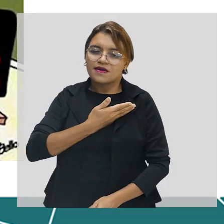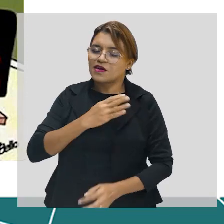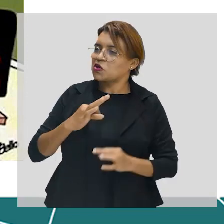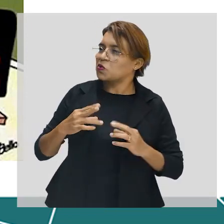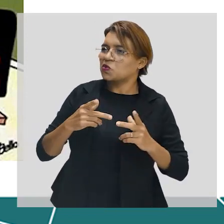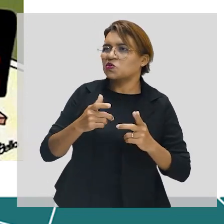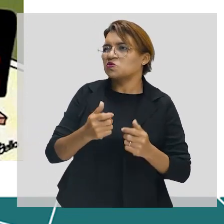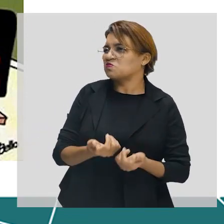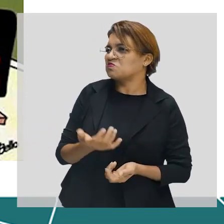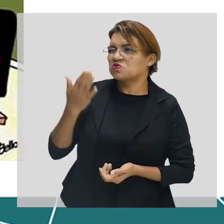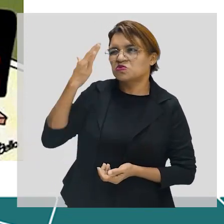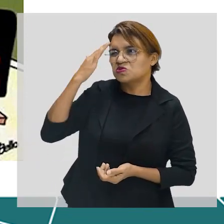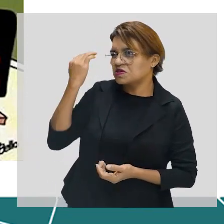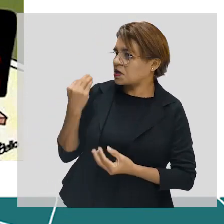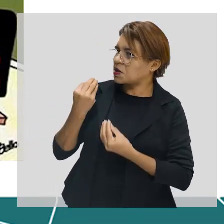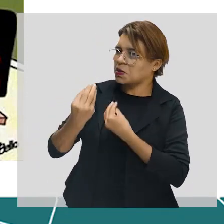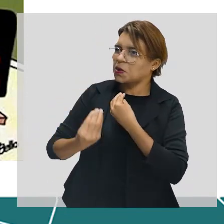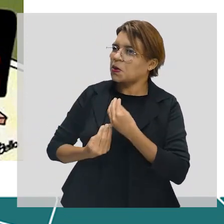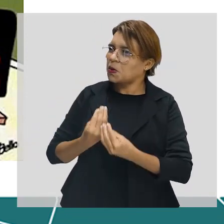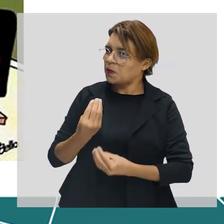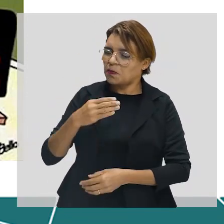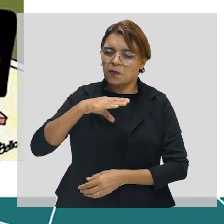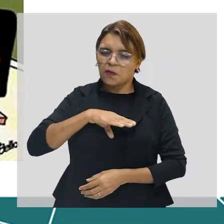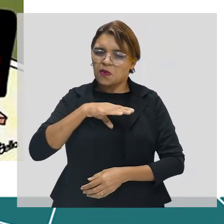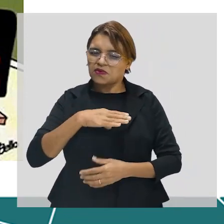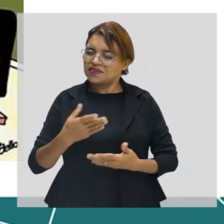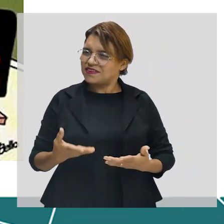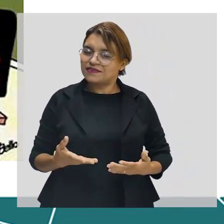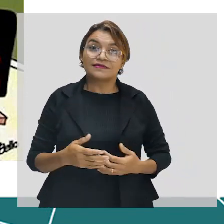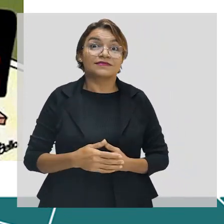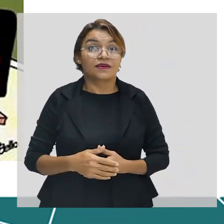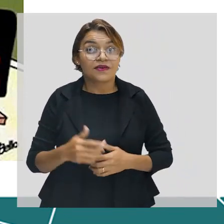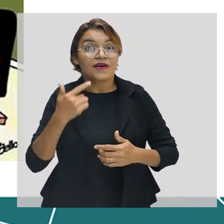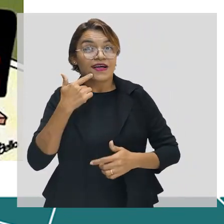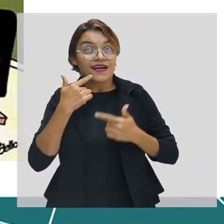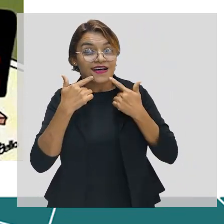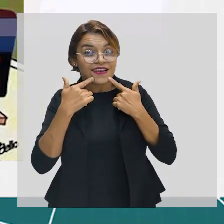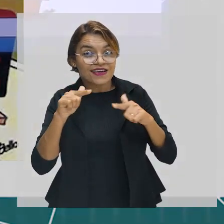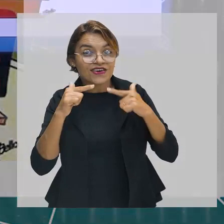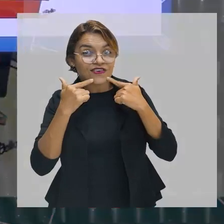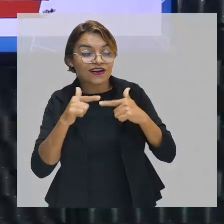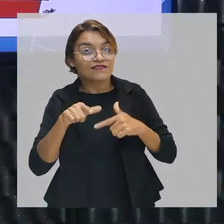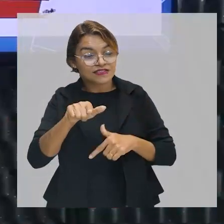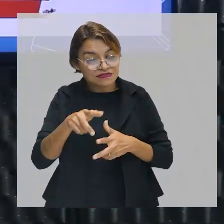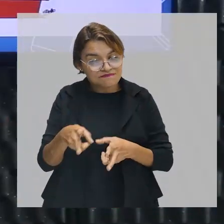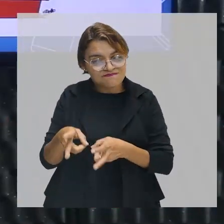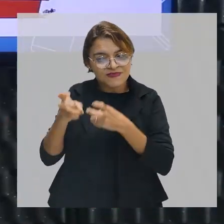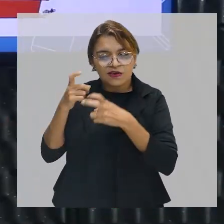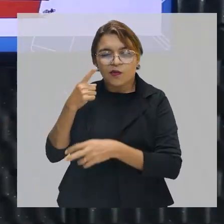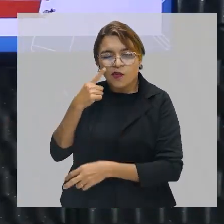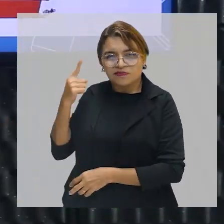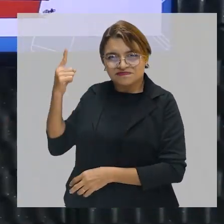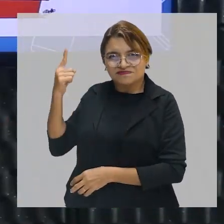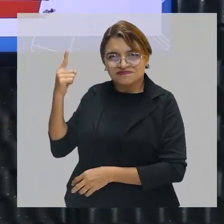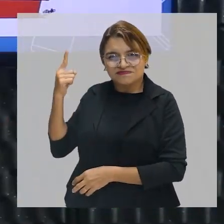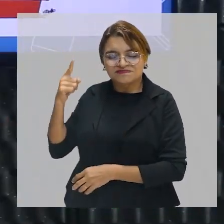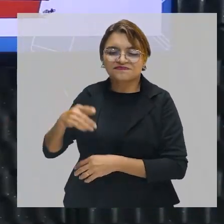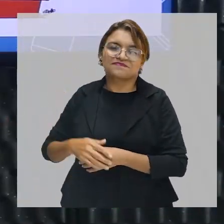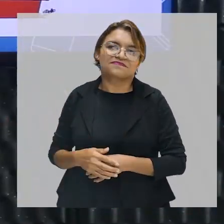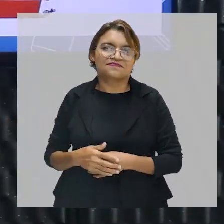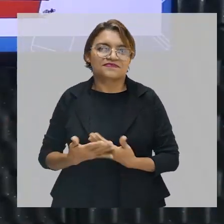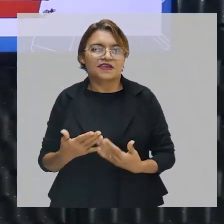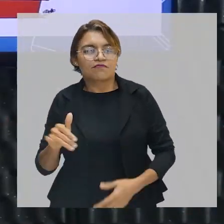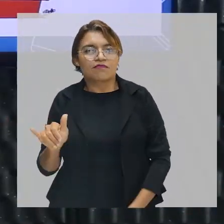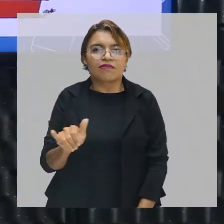achando maneiro as paradinhas do ninho português. Então, uma linguagem também, vocês conseguem perceber bem, né, bem